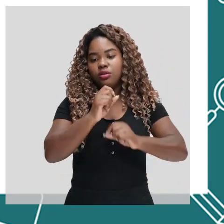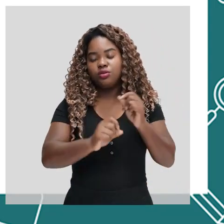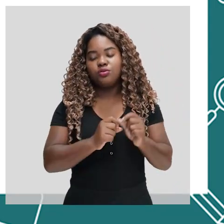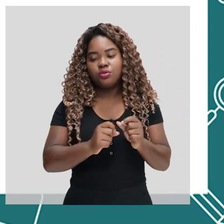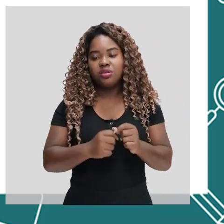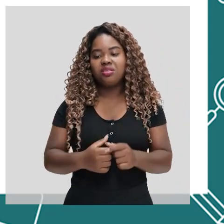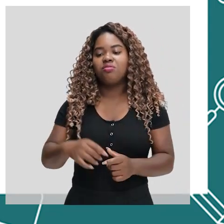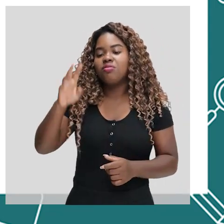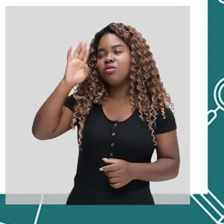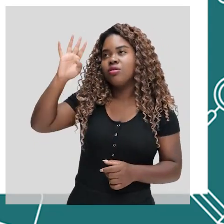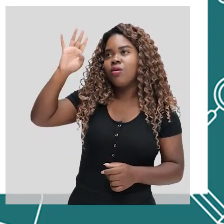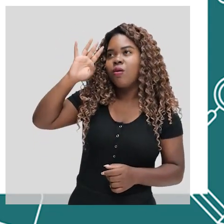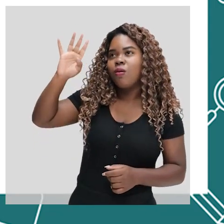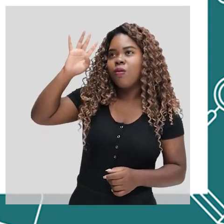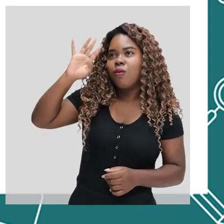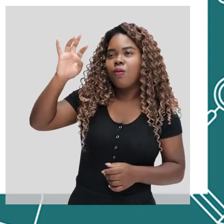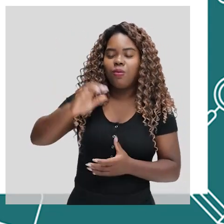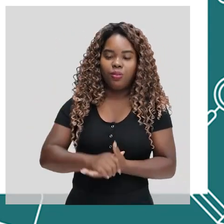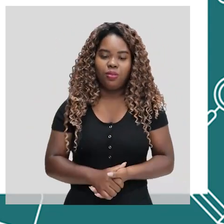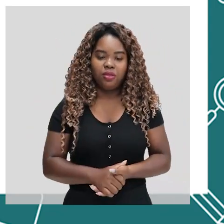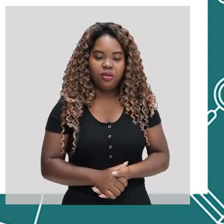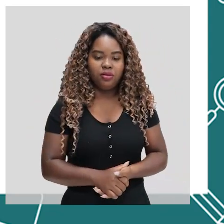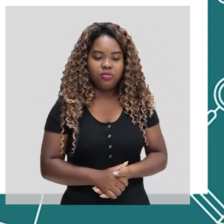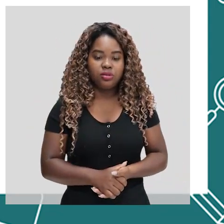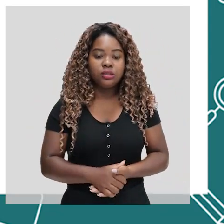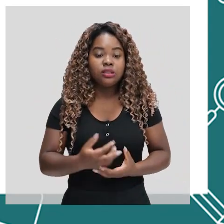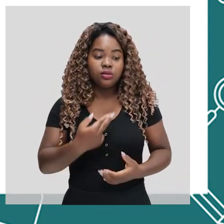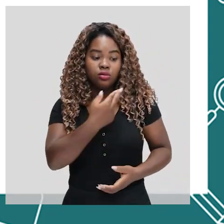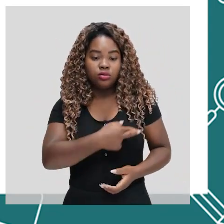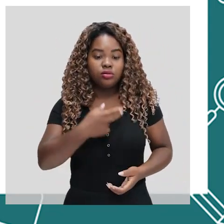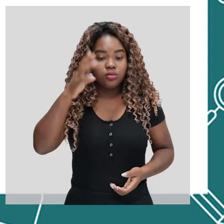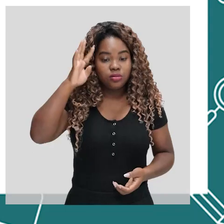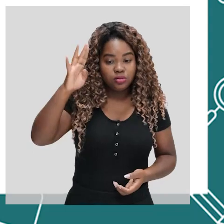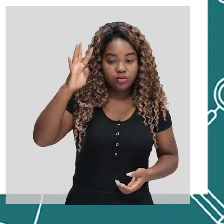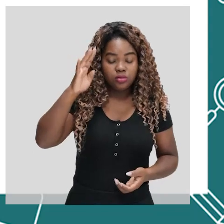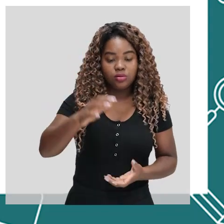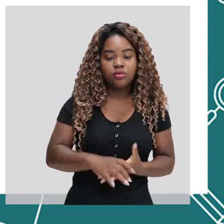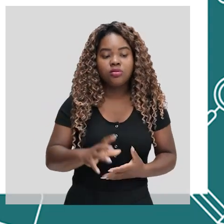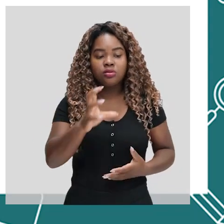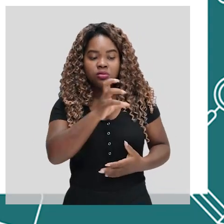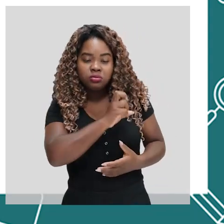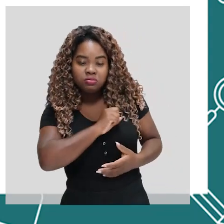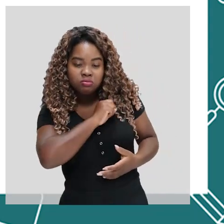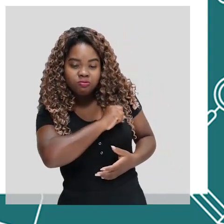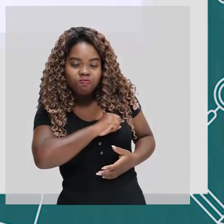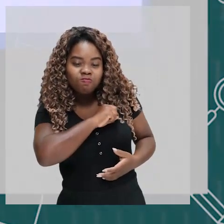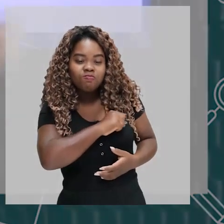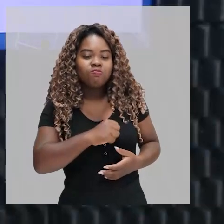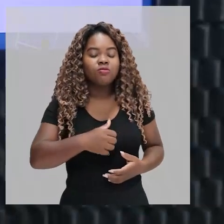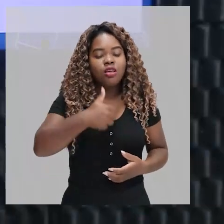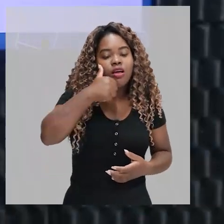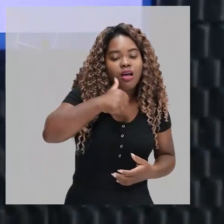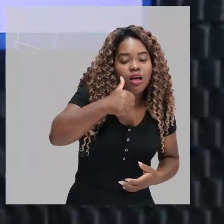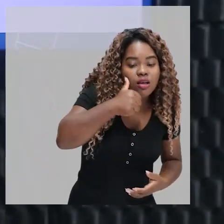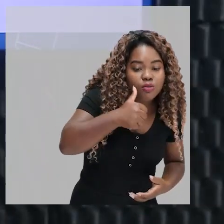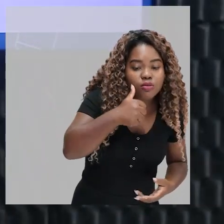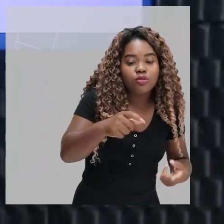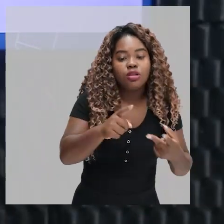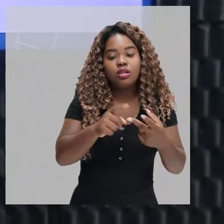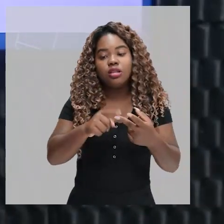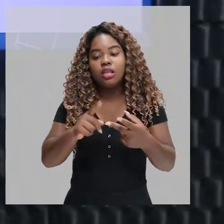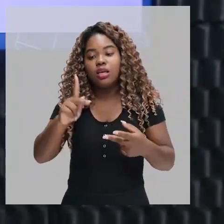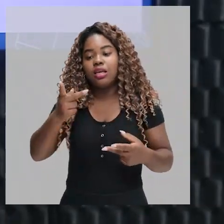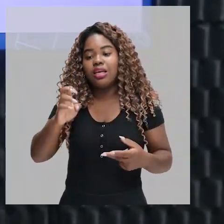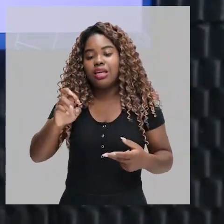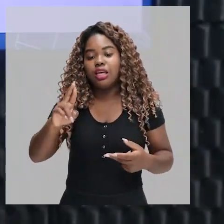porque ela idealiza Então nesse caso os românticos idealizavam seja o amor a mulher o herói a